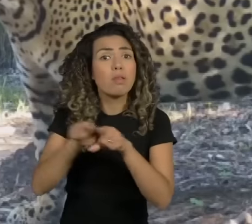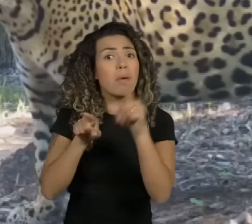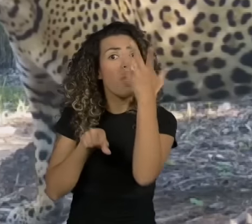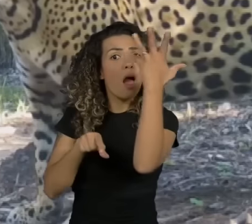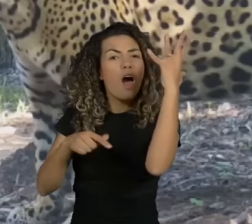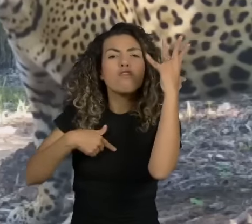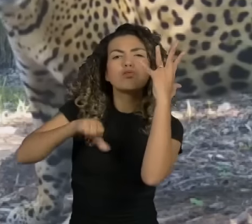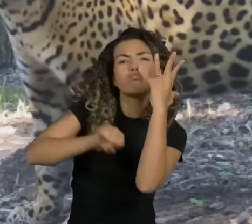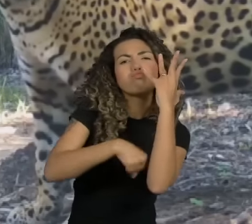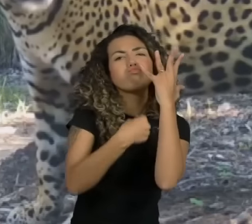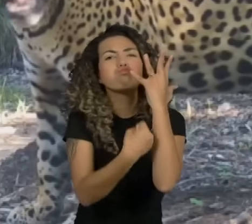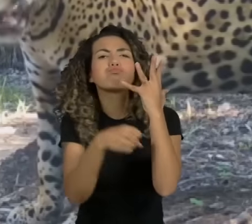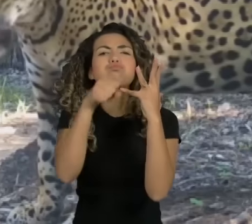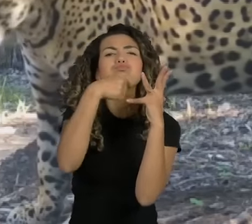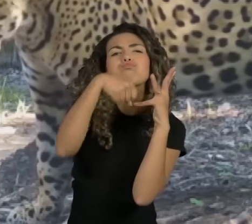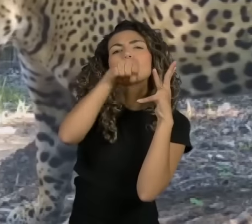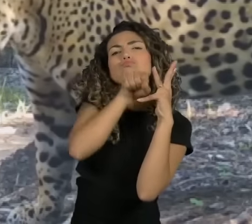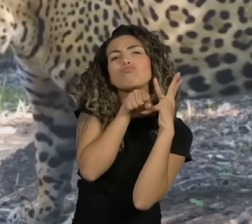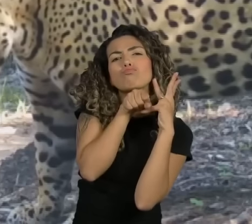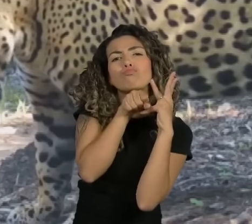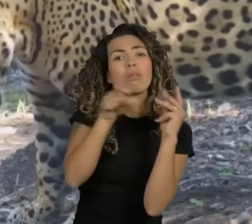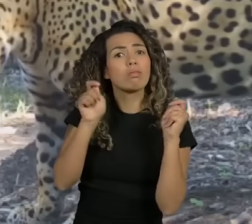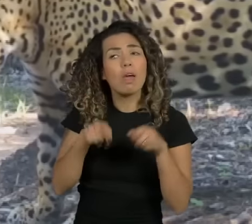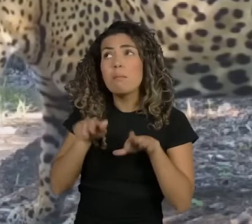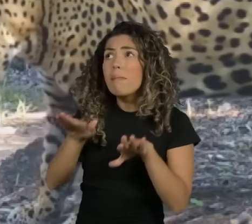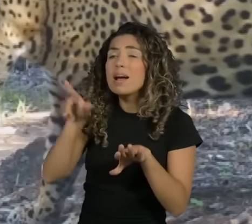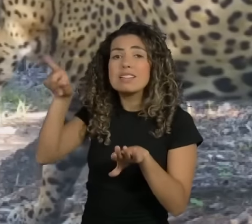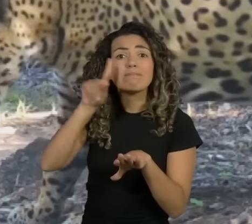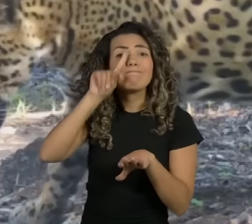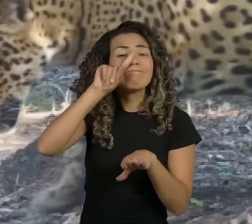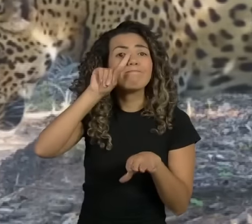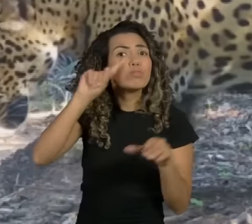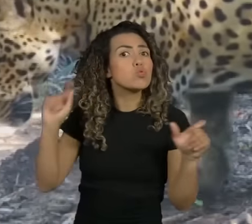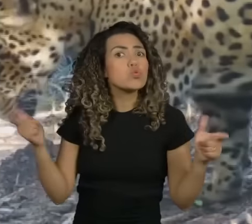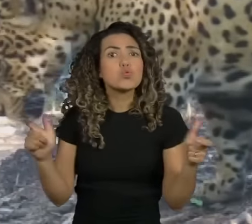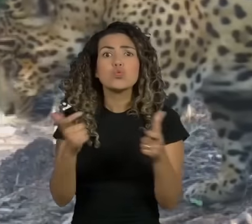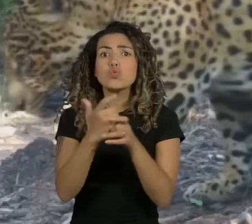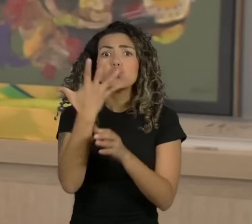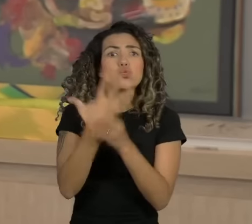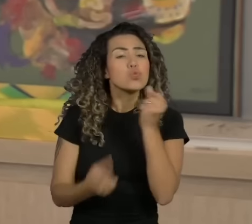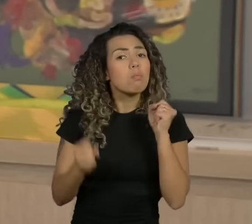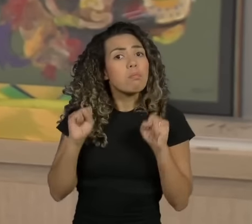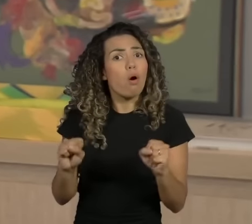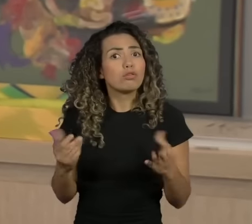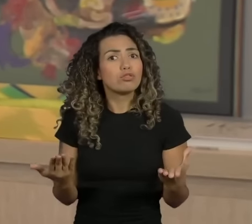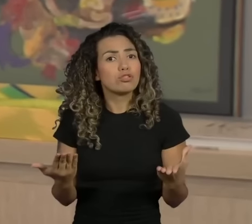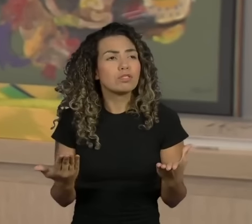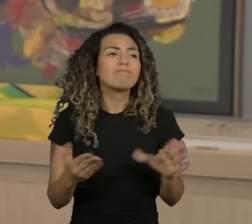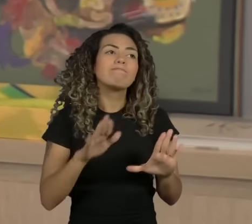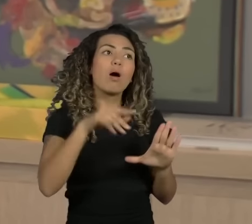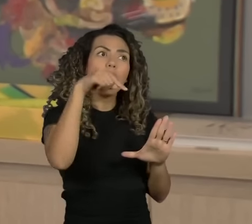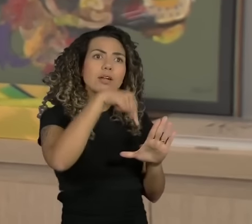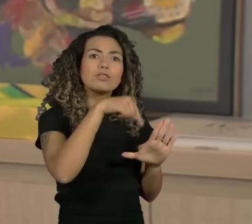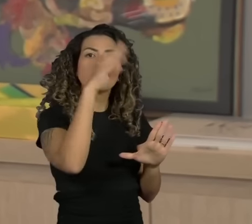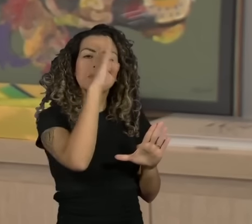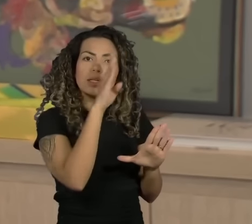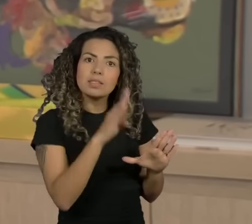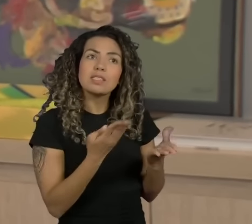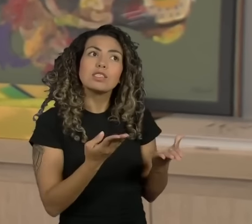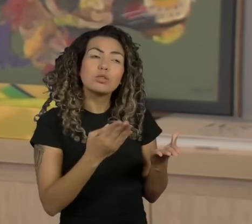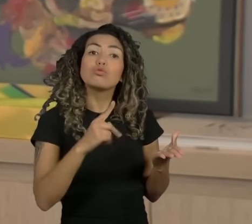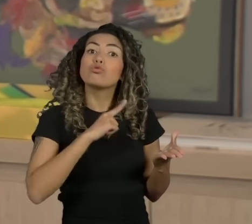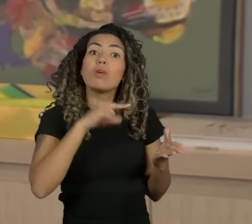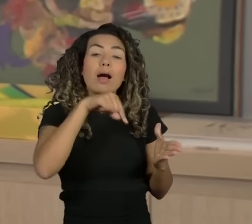A rainha das nossas matas e campos está ameaçada de extinção. O Brasil é o país onde mais se tem